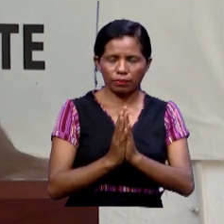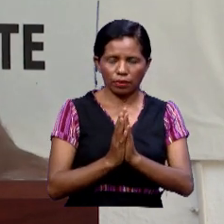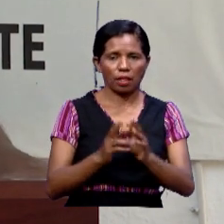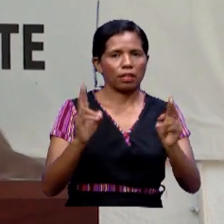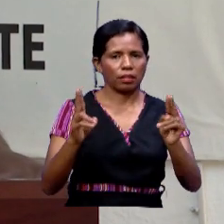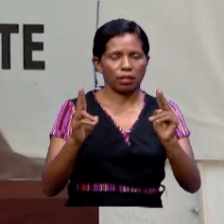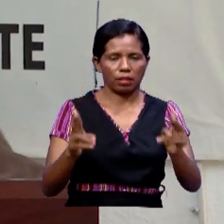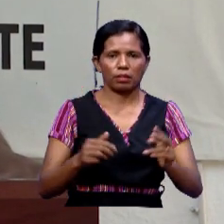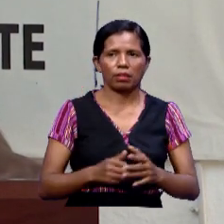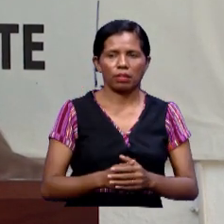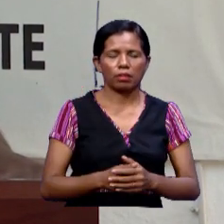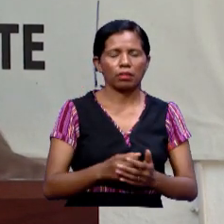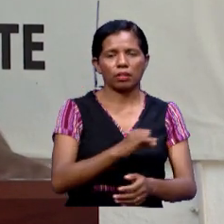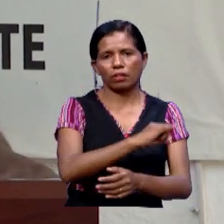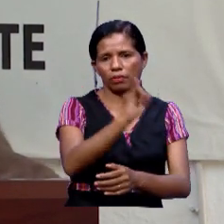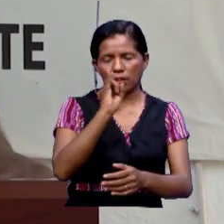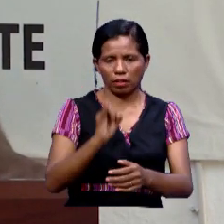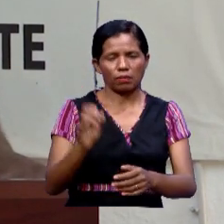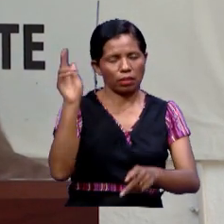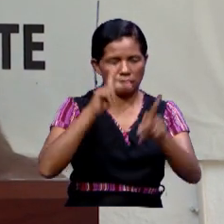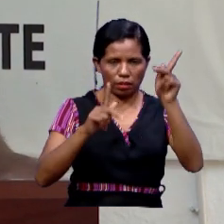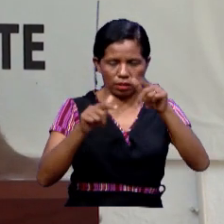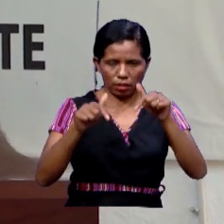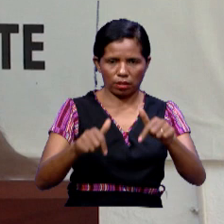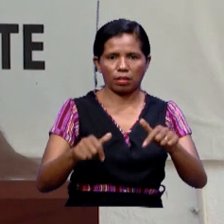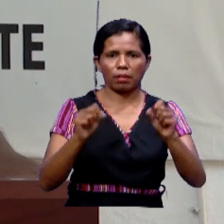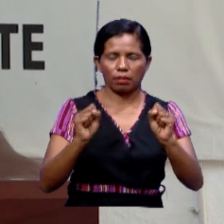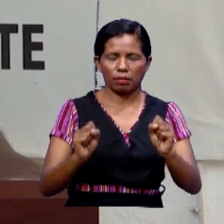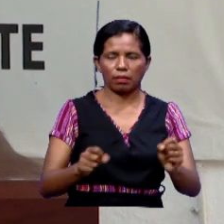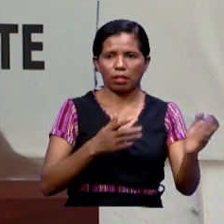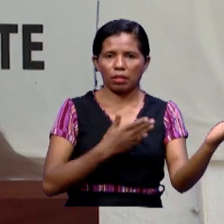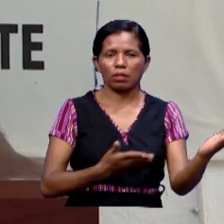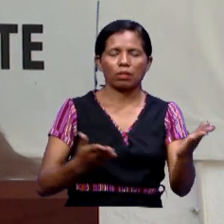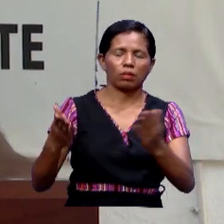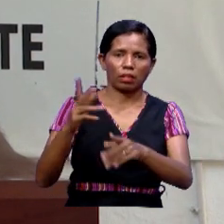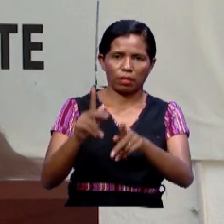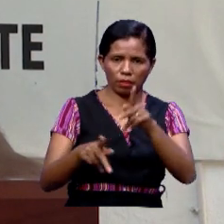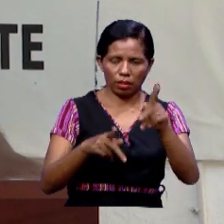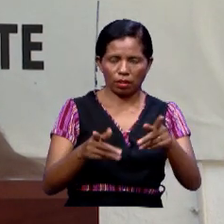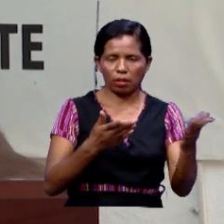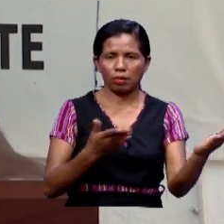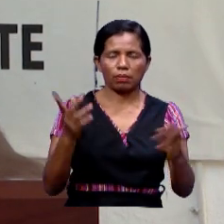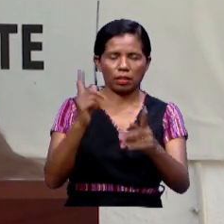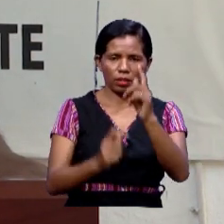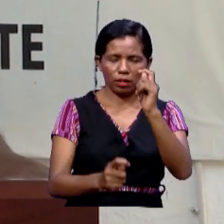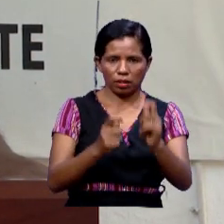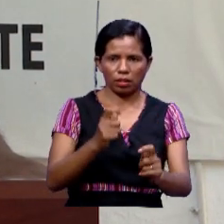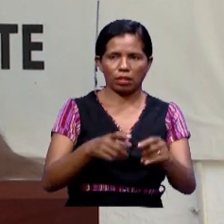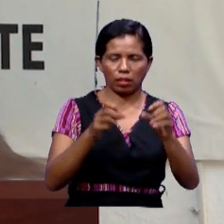acelera. Investigação ba caso grande para mune bele lori autorne ba ia tribunal